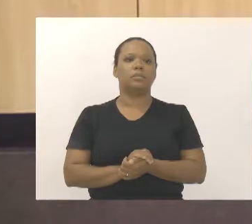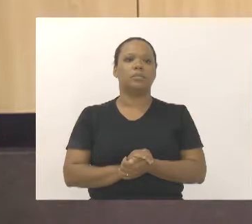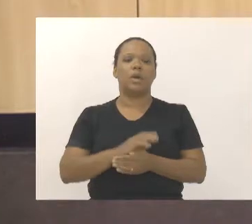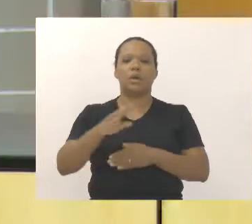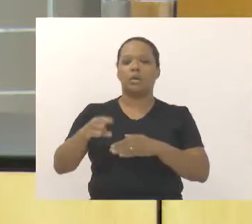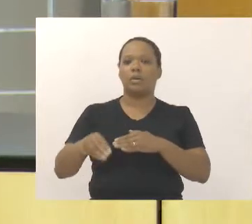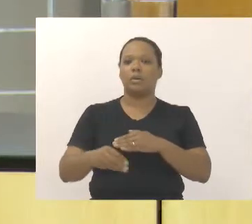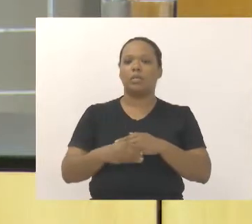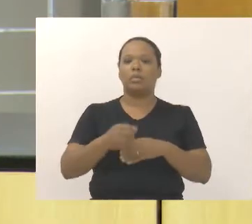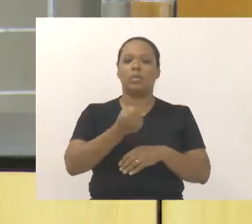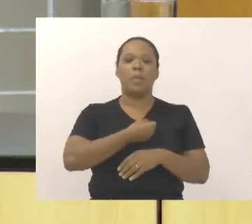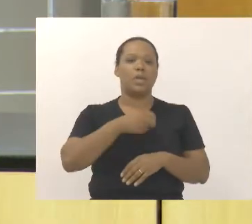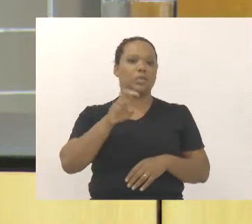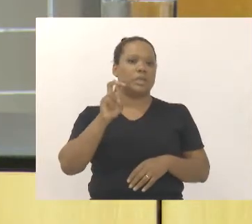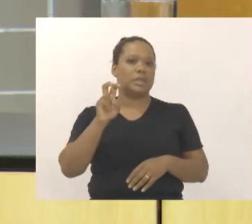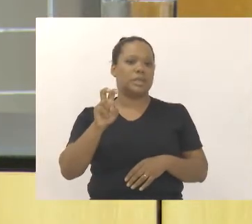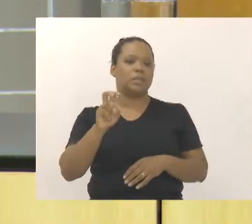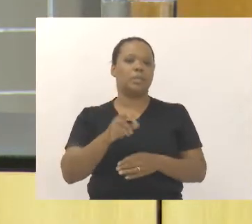Emenda número 5.